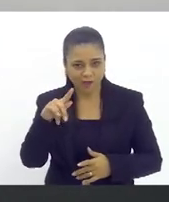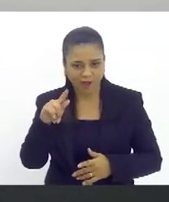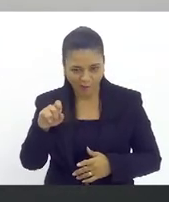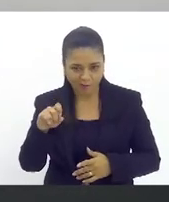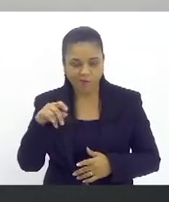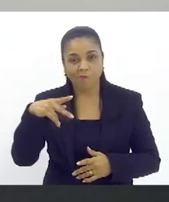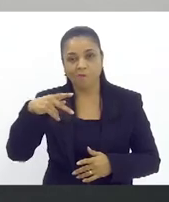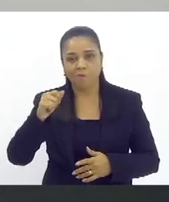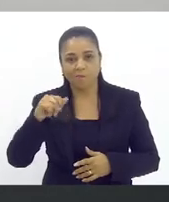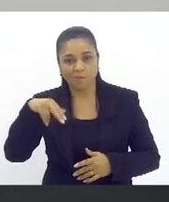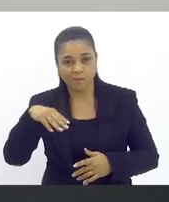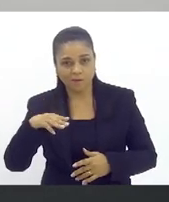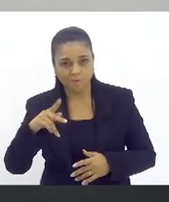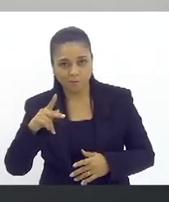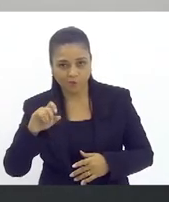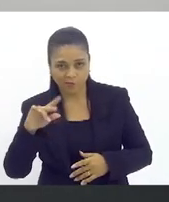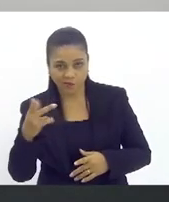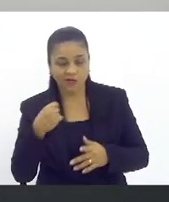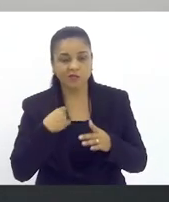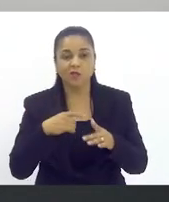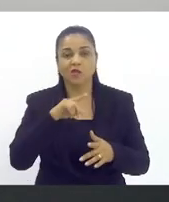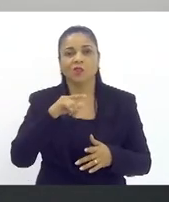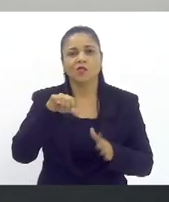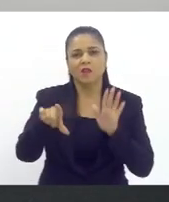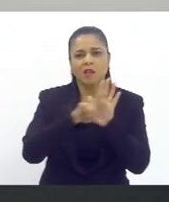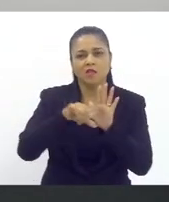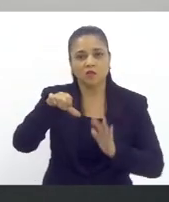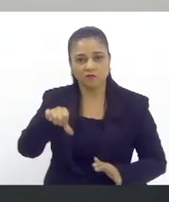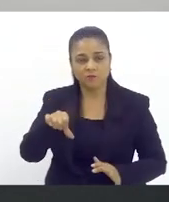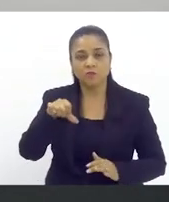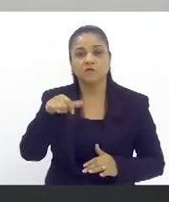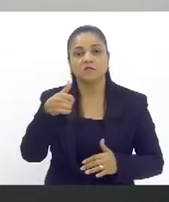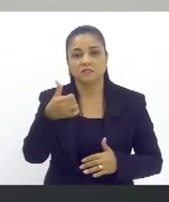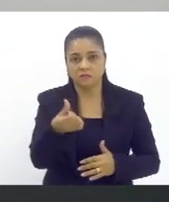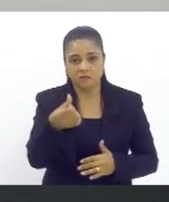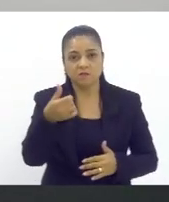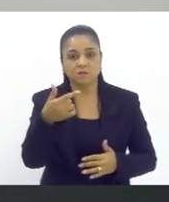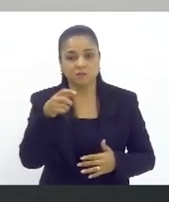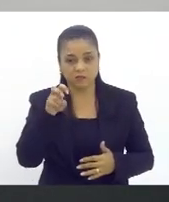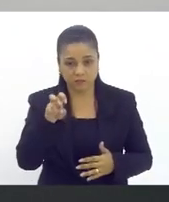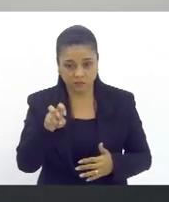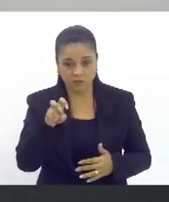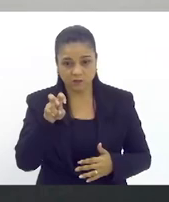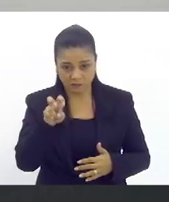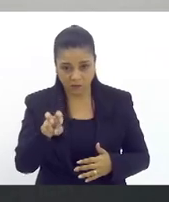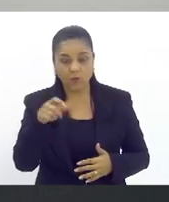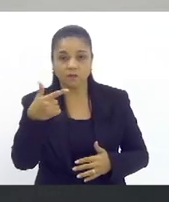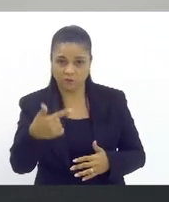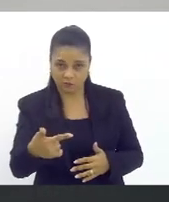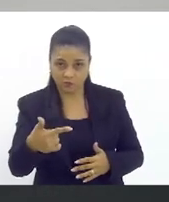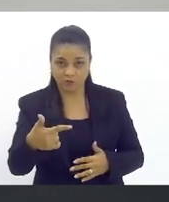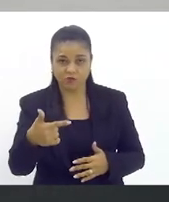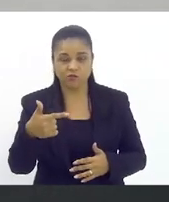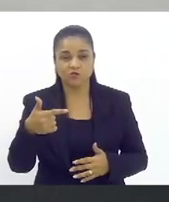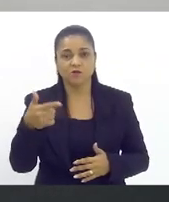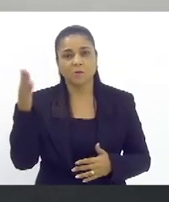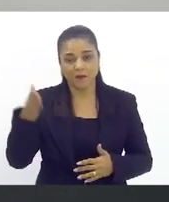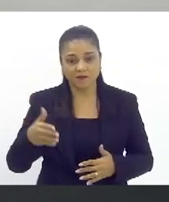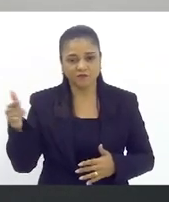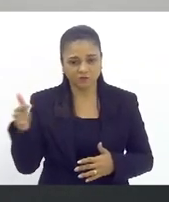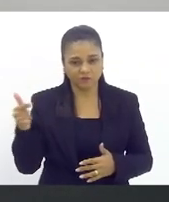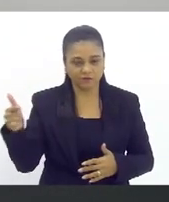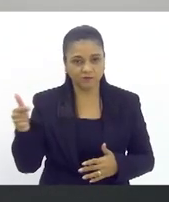lei 9.972 de Janeiro de 2020 portanto essa recente desse ano essa daqui tem